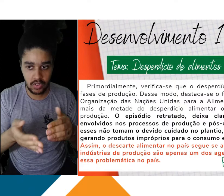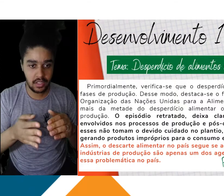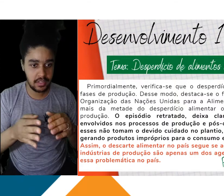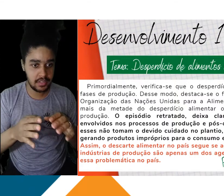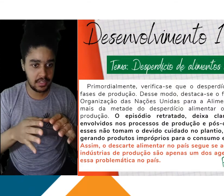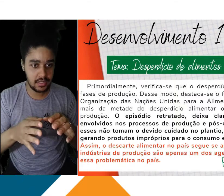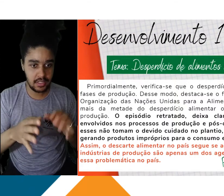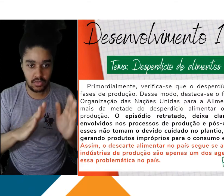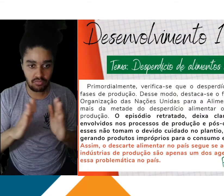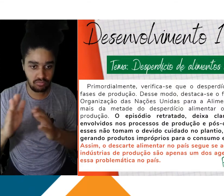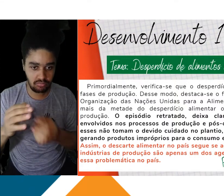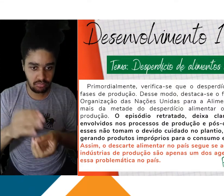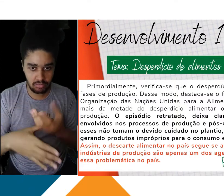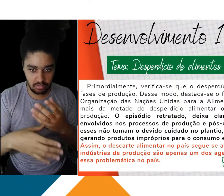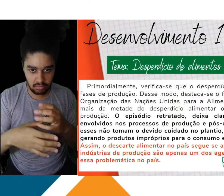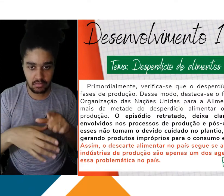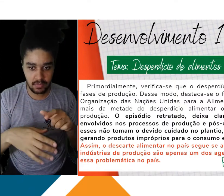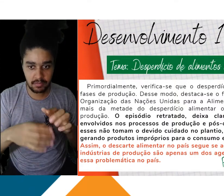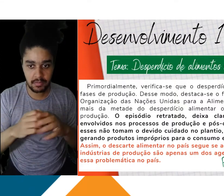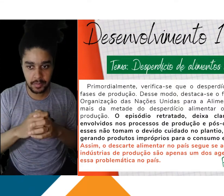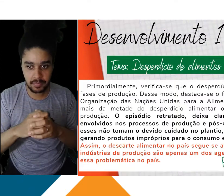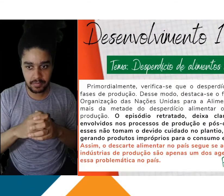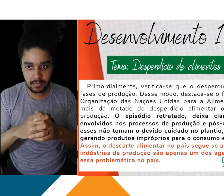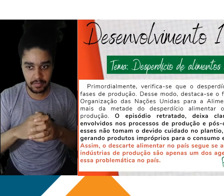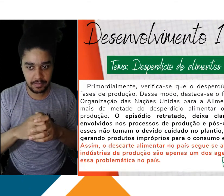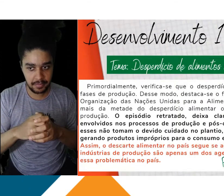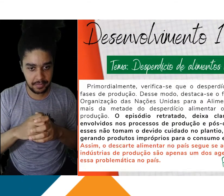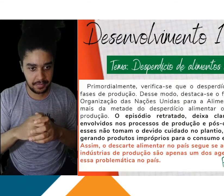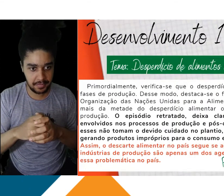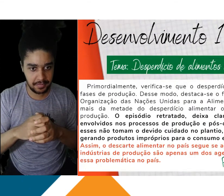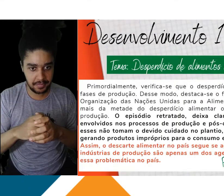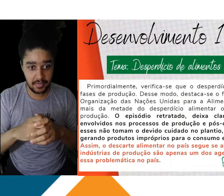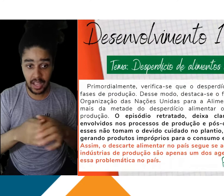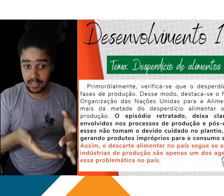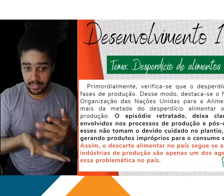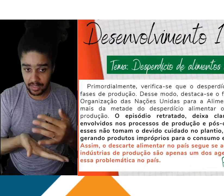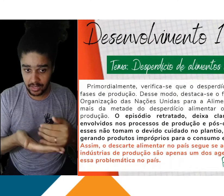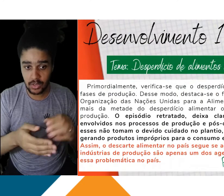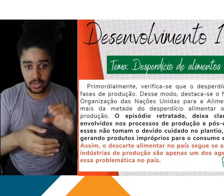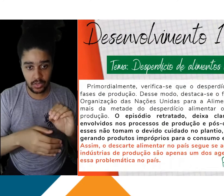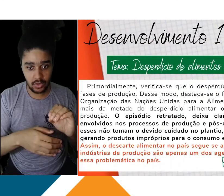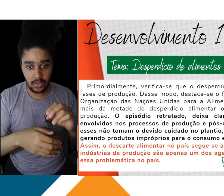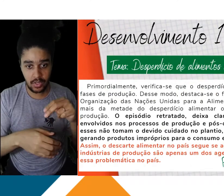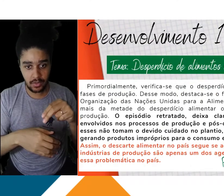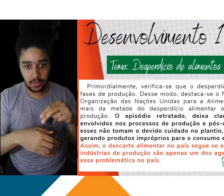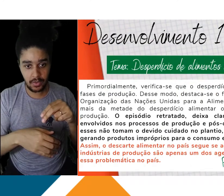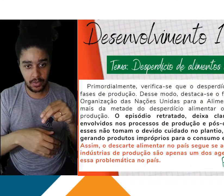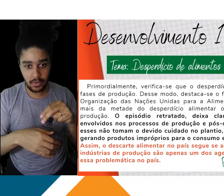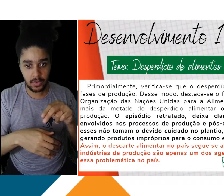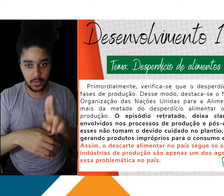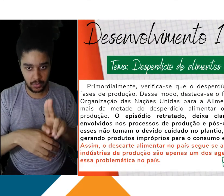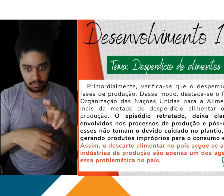produção. Desse modo, destaca-se o fato de que, segundo dados da Organização das Nações Unidas para a Alimentação e